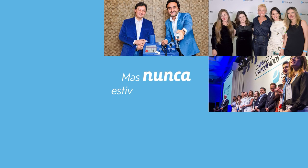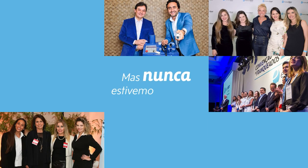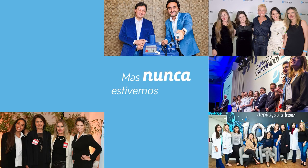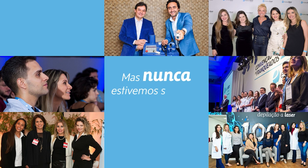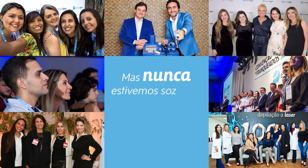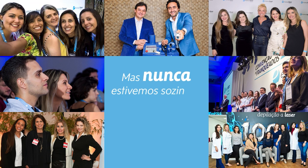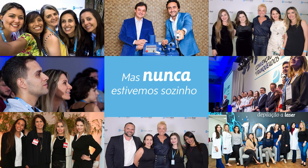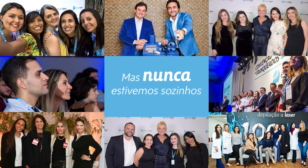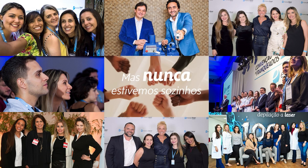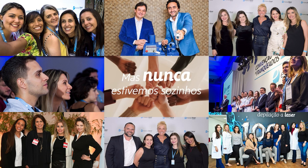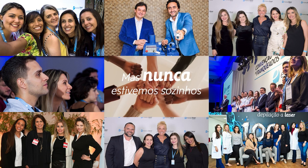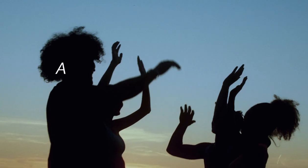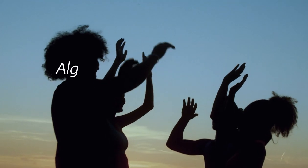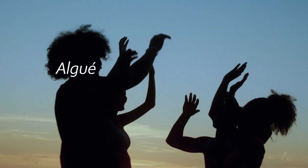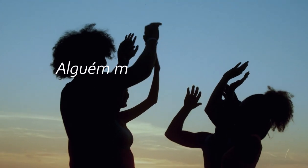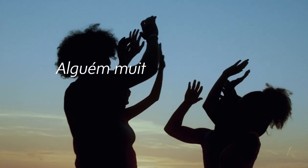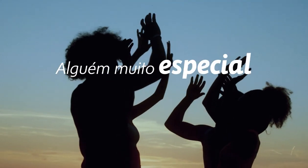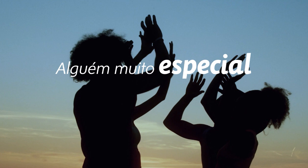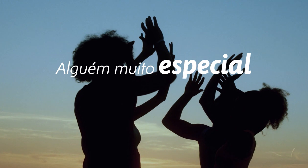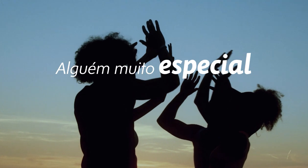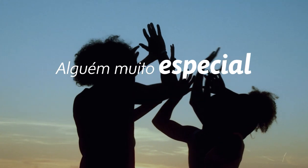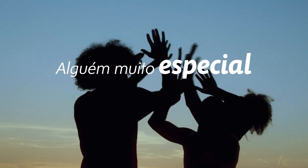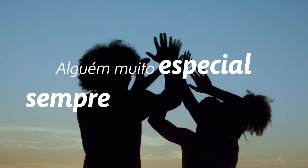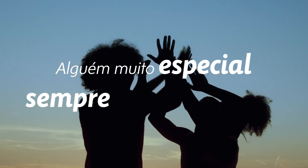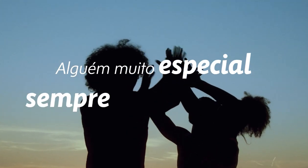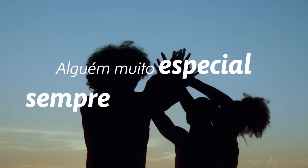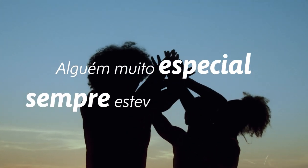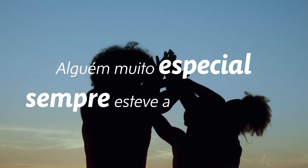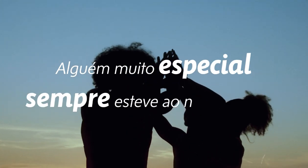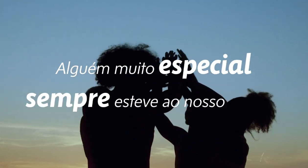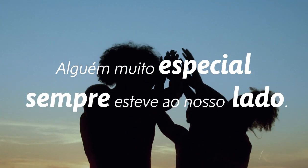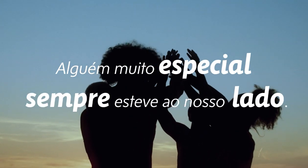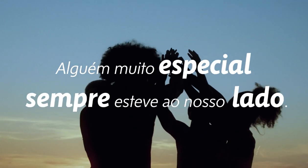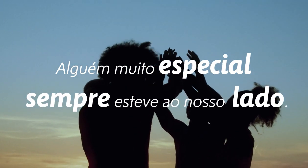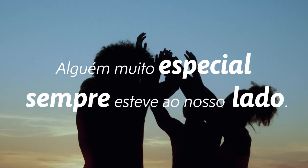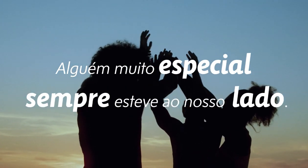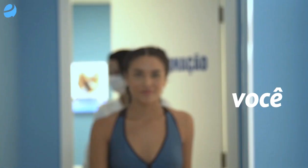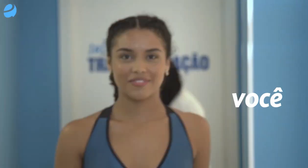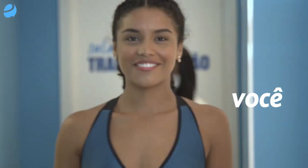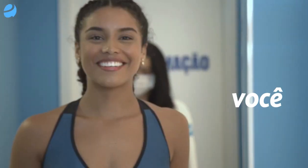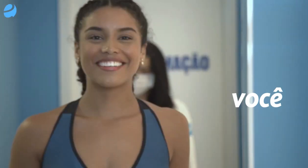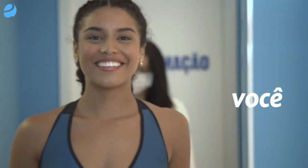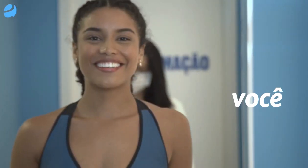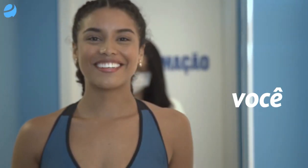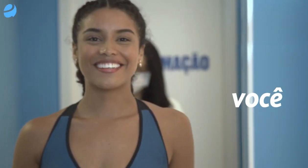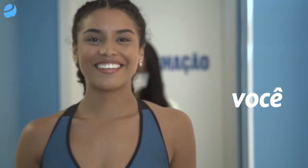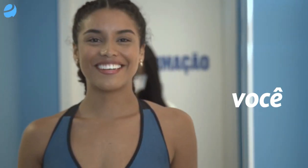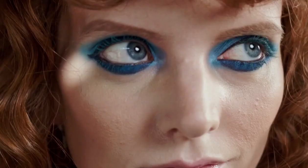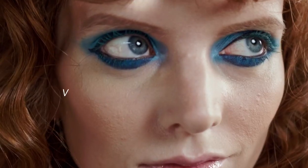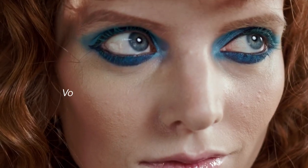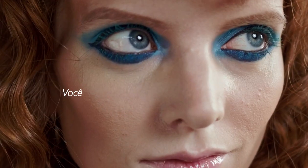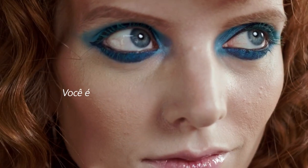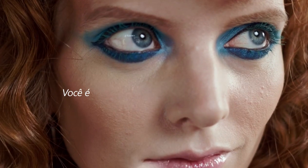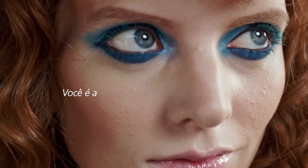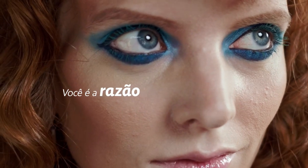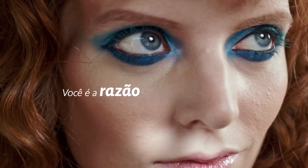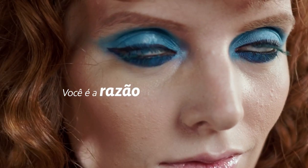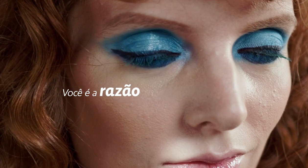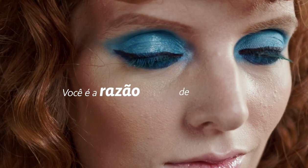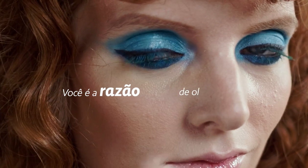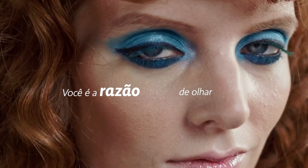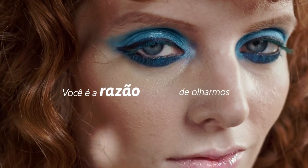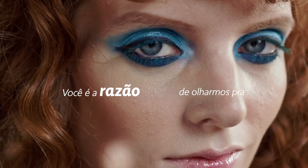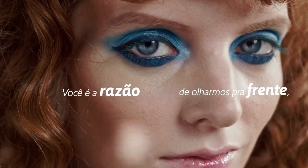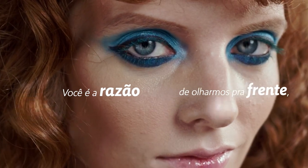nunca estivemos sozinhos alguém muito especial sempre esteve ao nosso lado você você é a razão